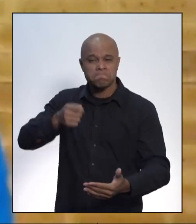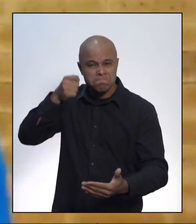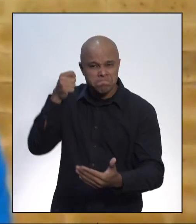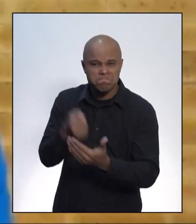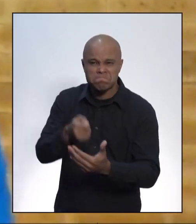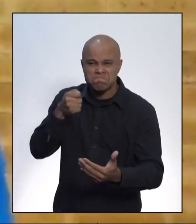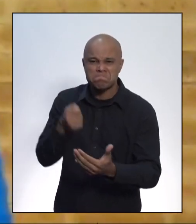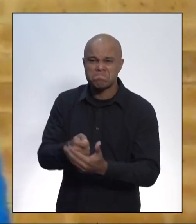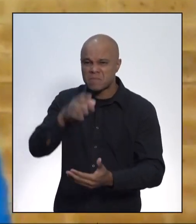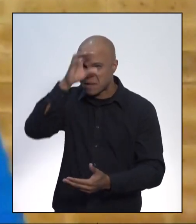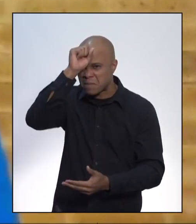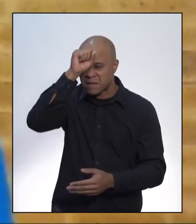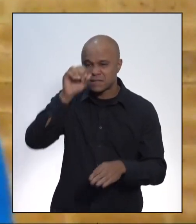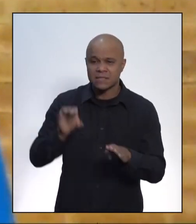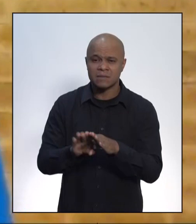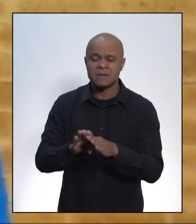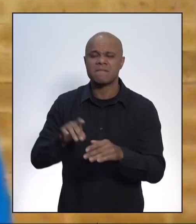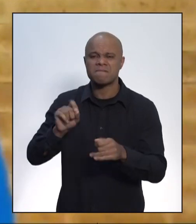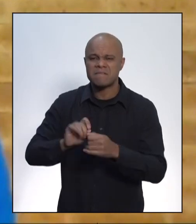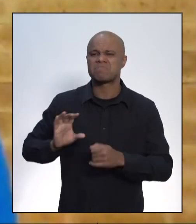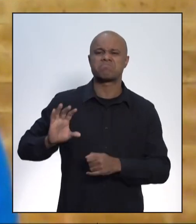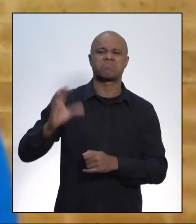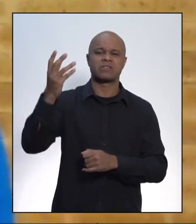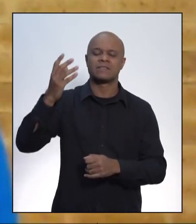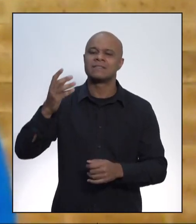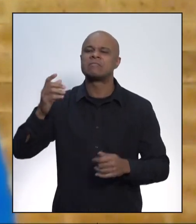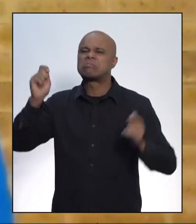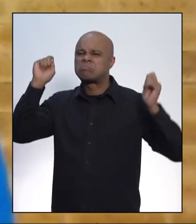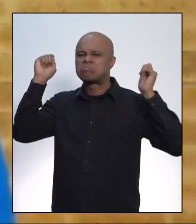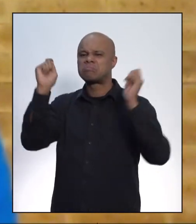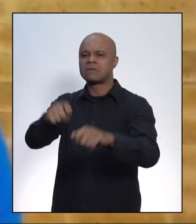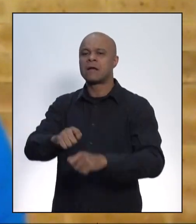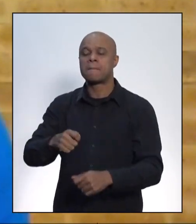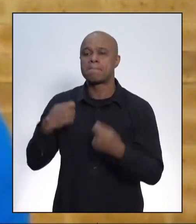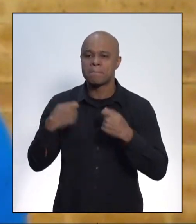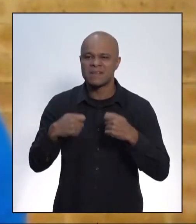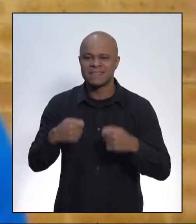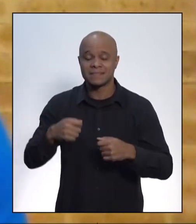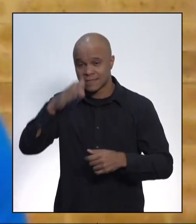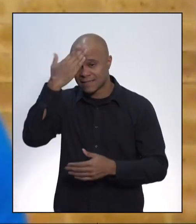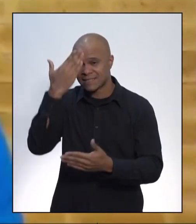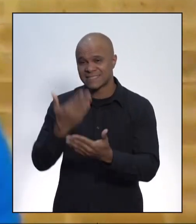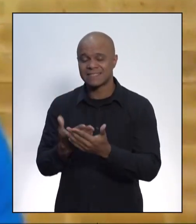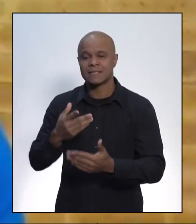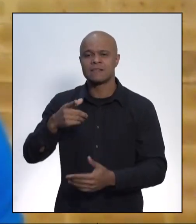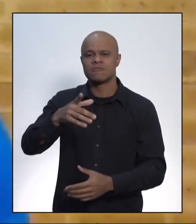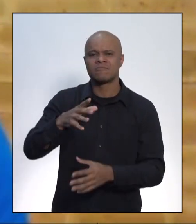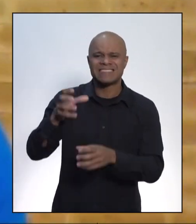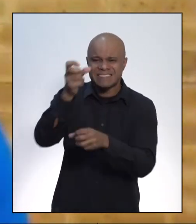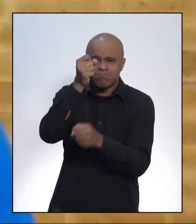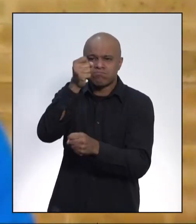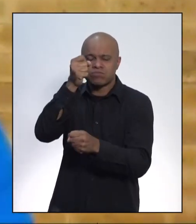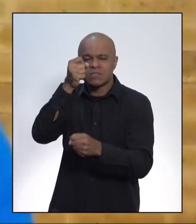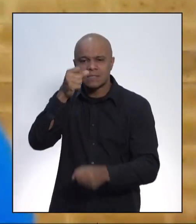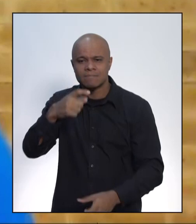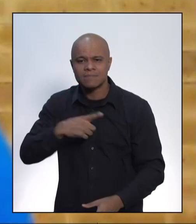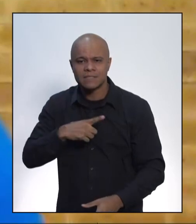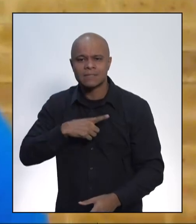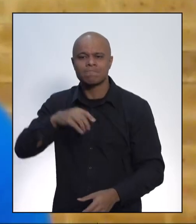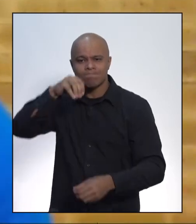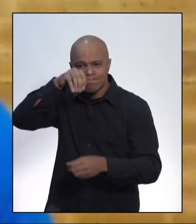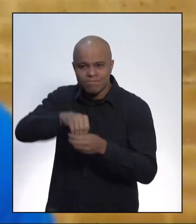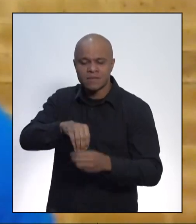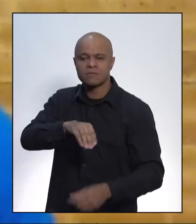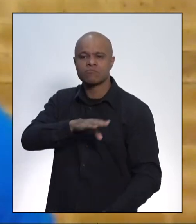aprender e fazer isso acontecer, absoluta certeza que dá para chegar, você precisa acreditar. E eu acho que, assim, a confiança, cara, ela tem que ser muito forte dentro de